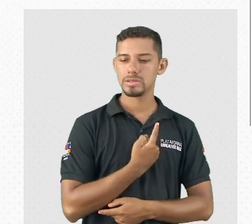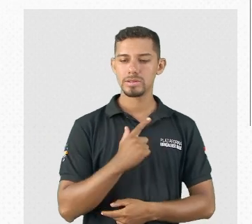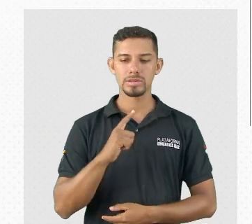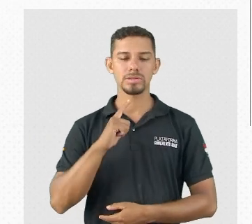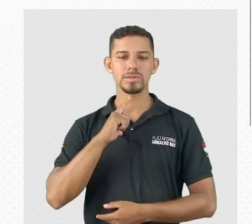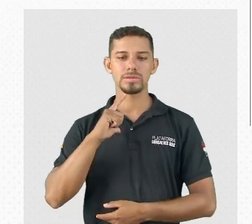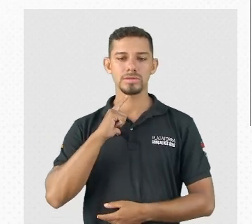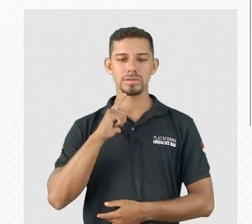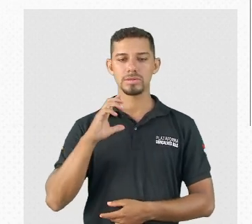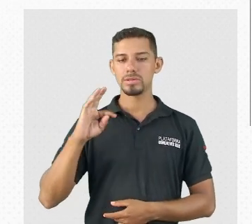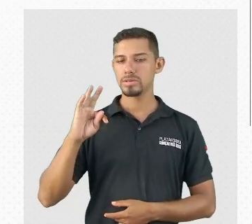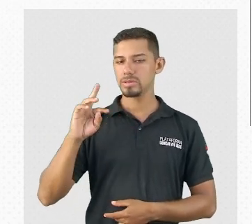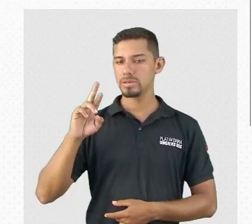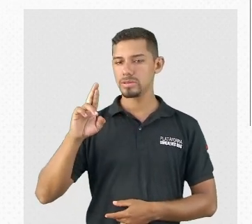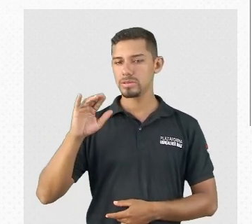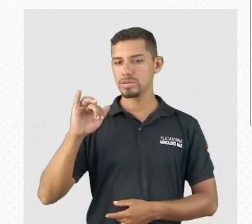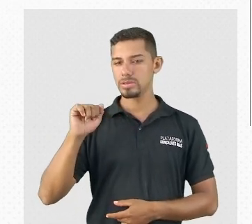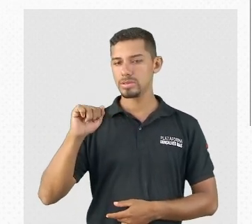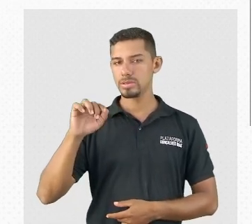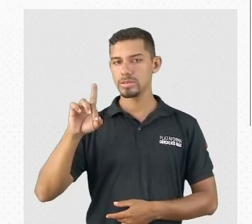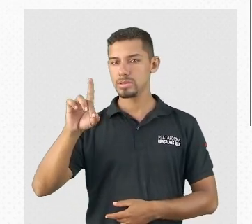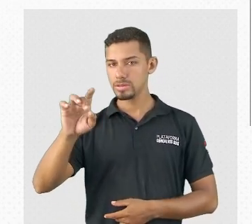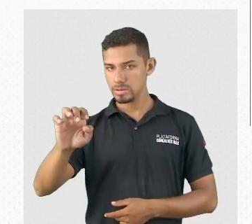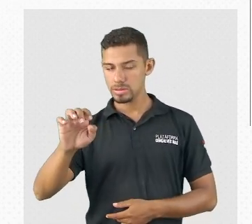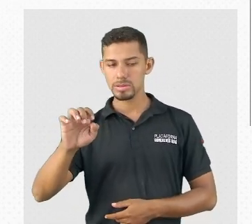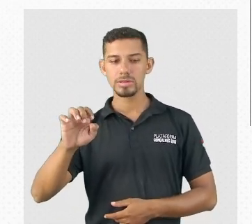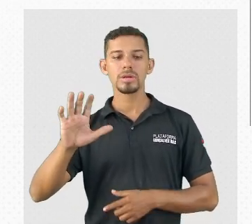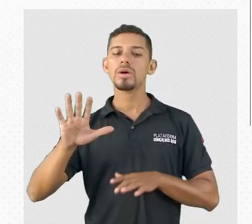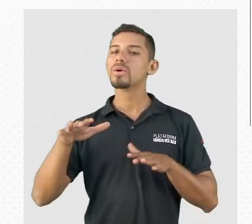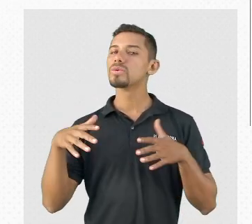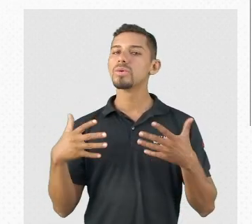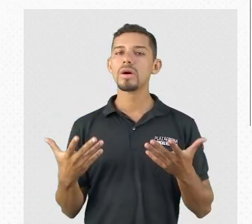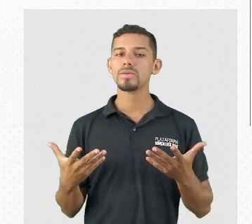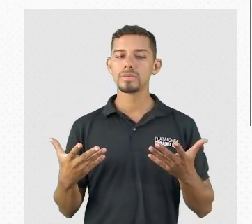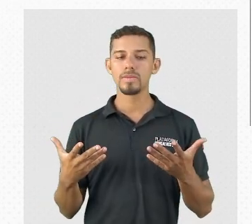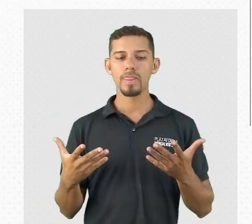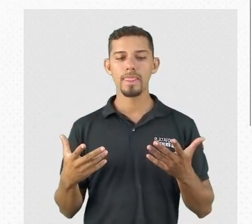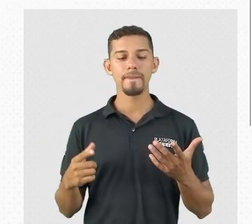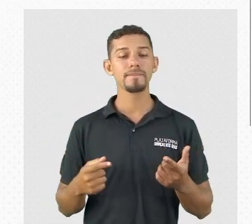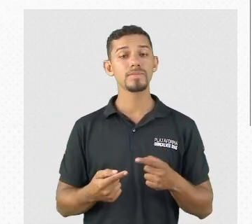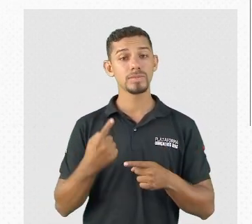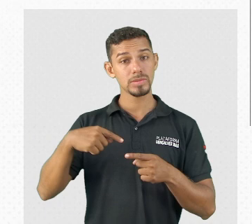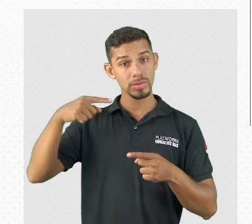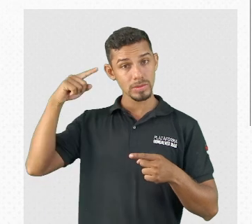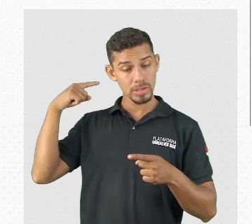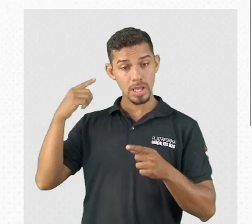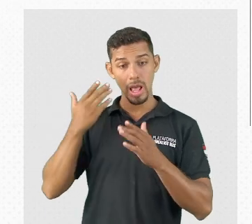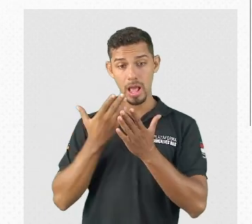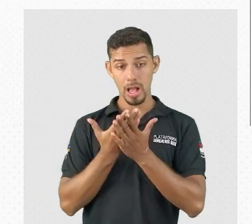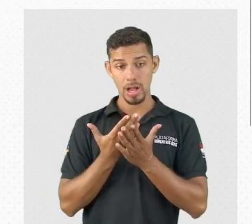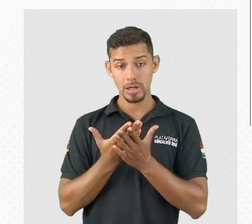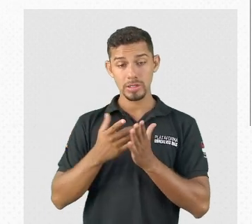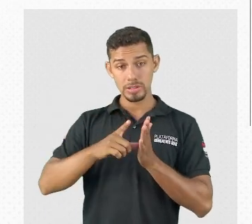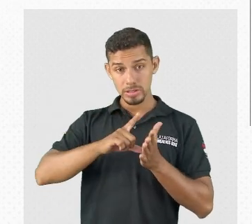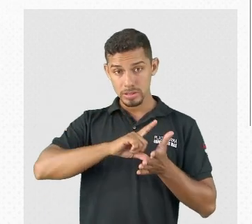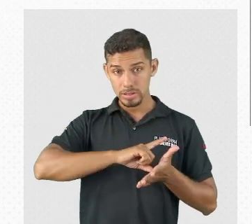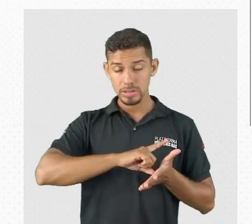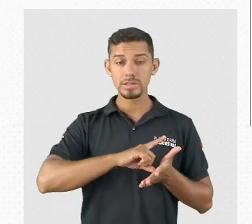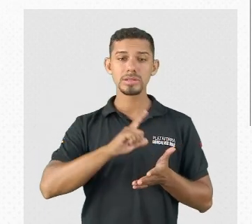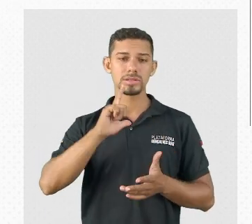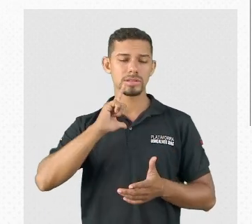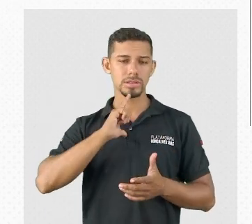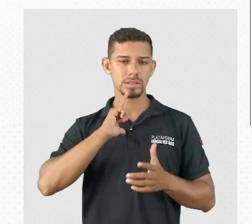aquela tríade que a gente falou aí funcionando. Que tríade é essa, professora? Lá na aula anterior a esta, a gente trouxe